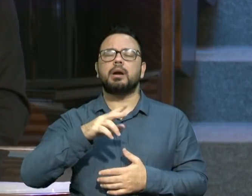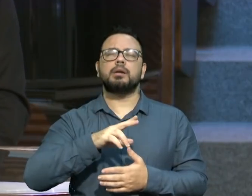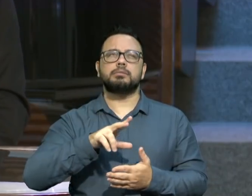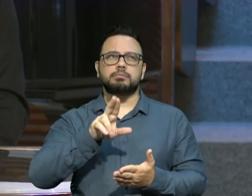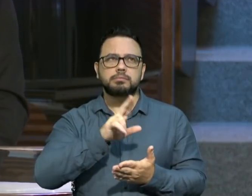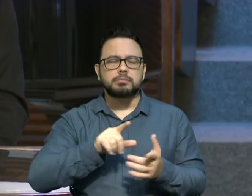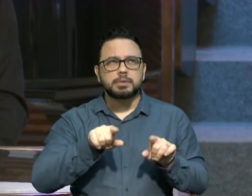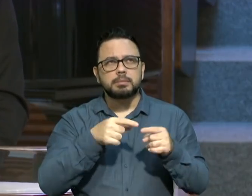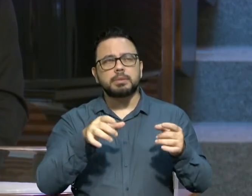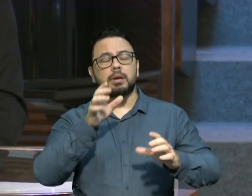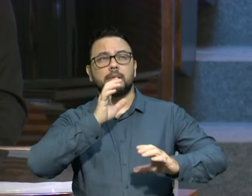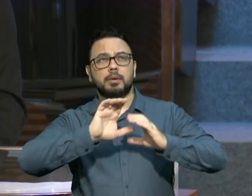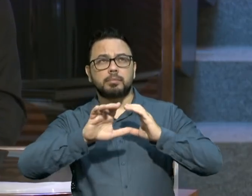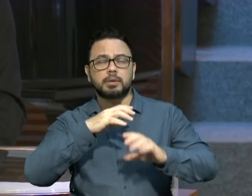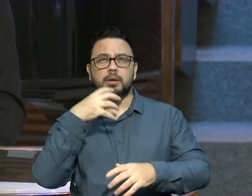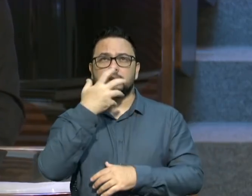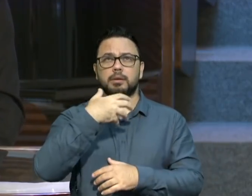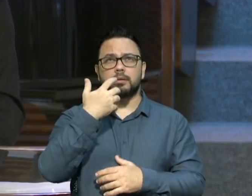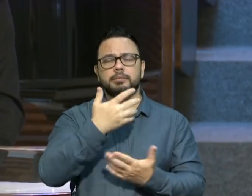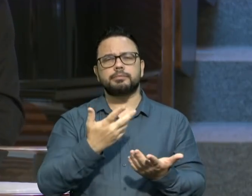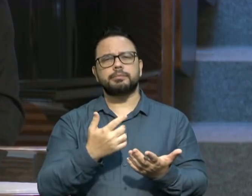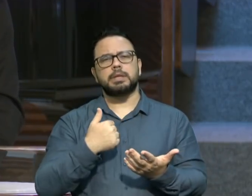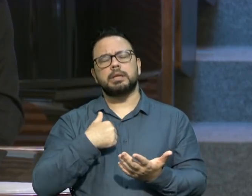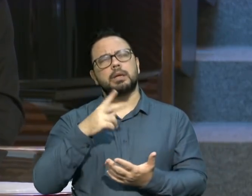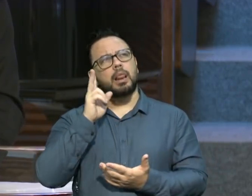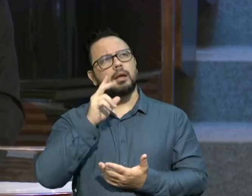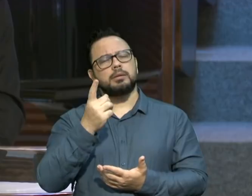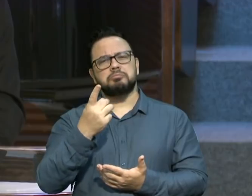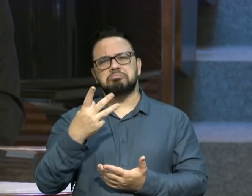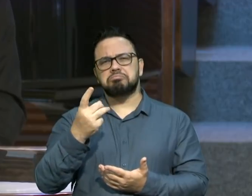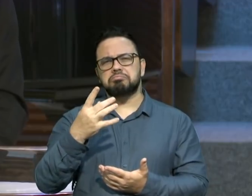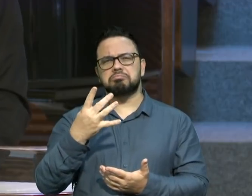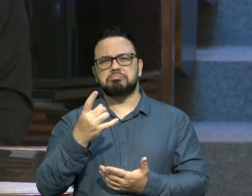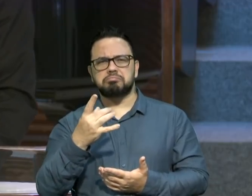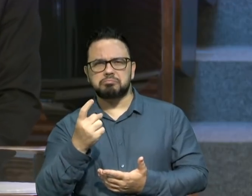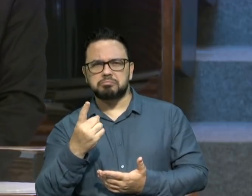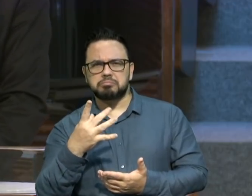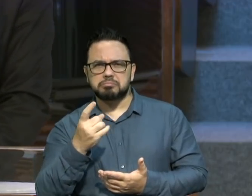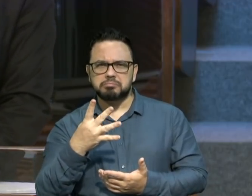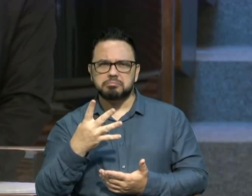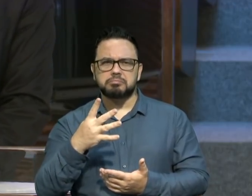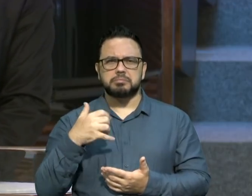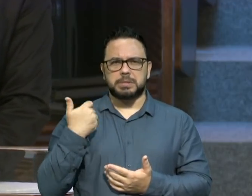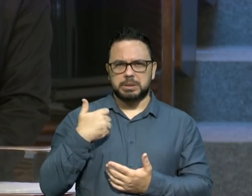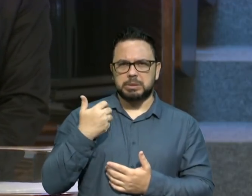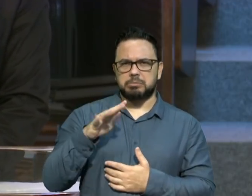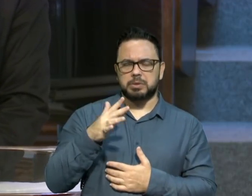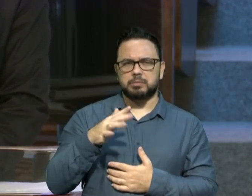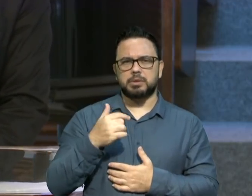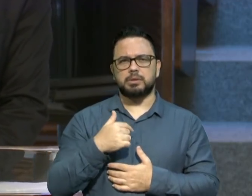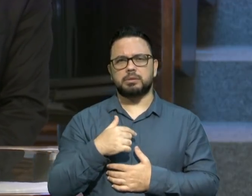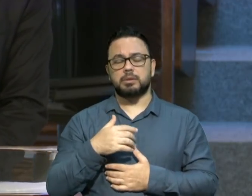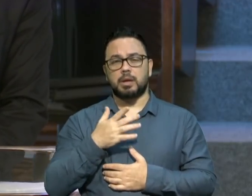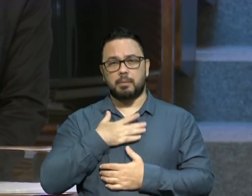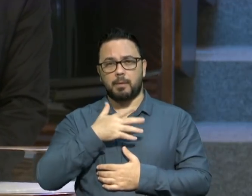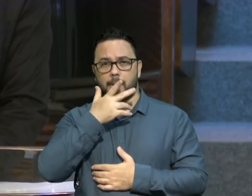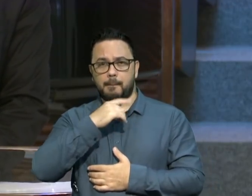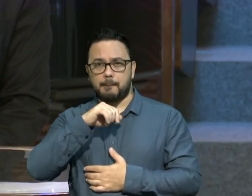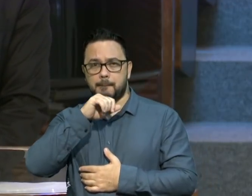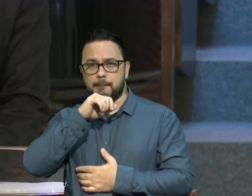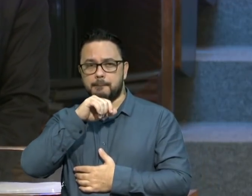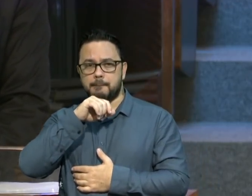e eu lembro quando eu tinha 14 anos 13 e 14 anos meu pai me levou para conhecer a minha vó porque o meu vou morrer